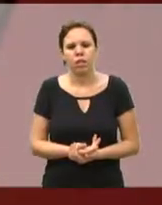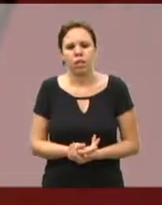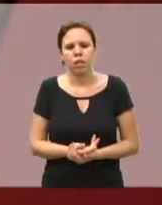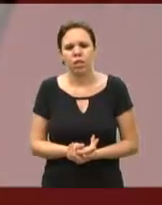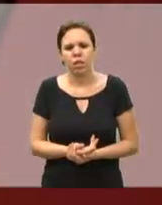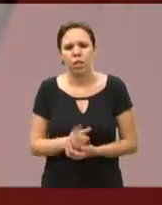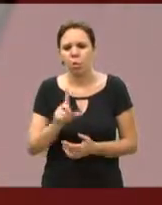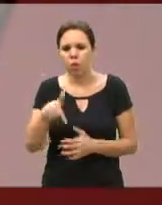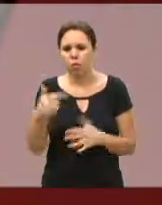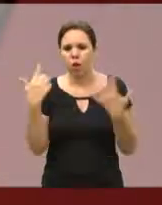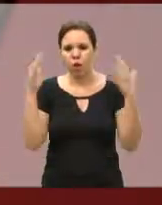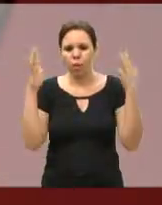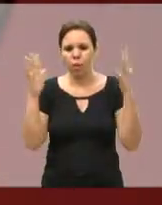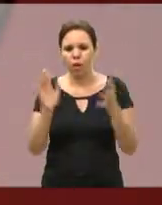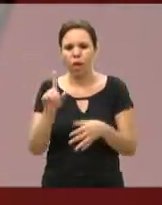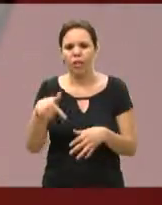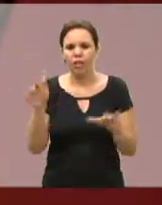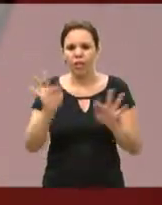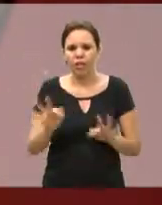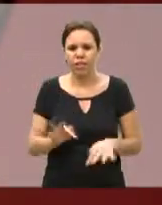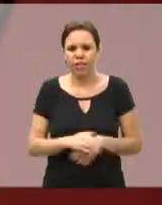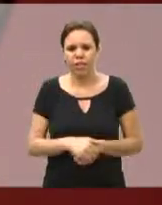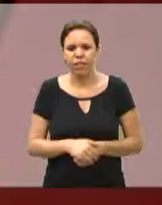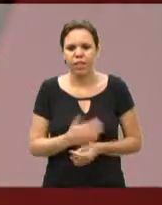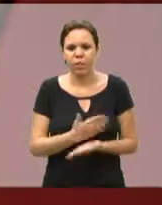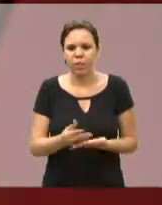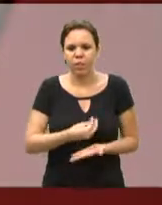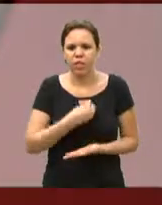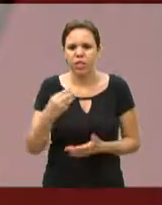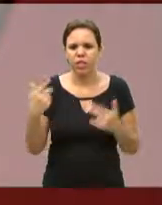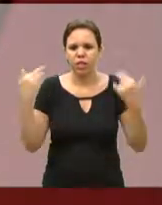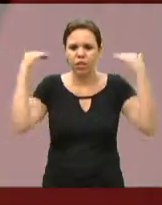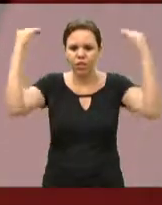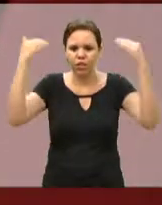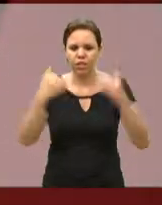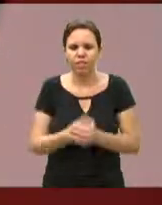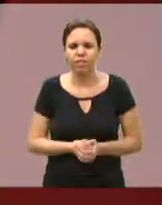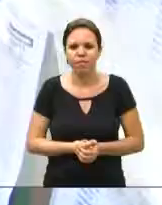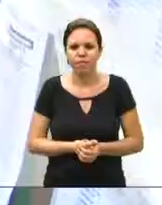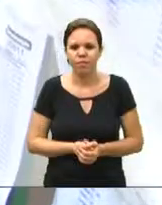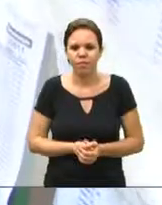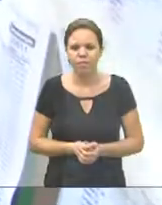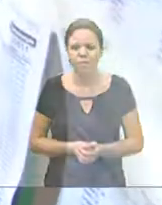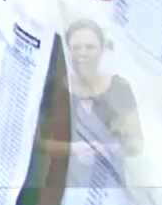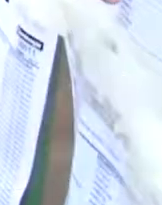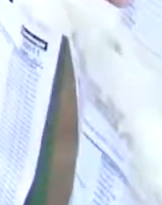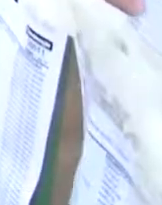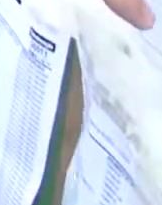comemorar. É, comemorar, ficar feliz, né, começar a vida de adulto, vamos lá!